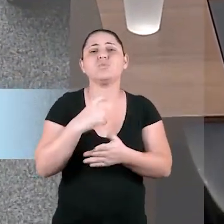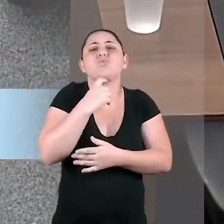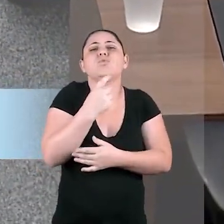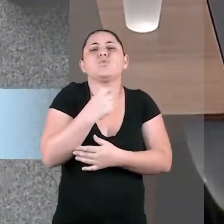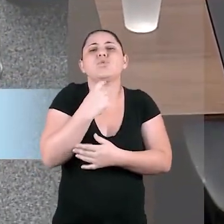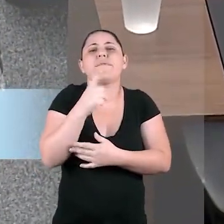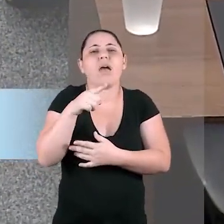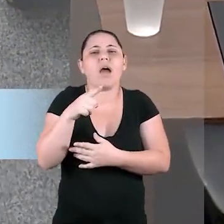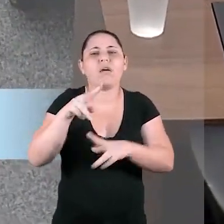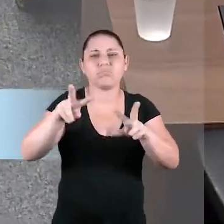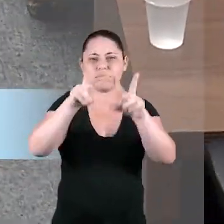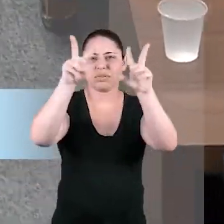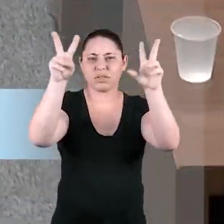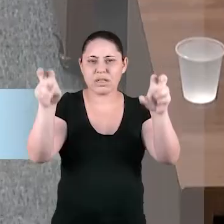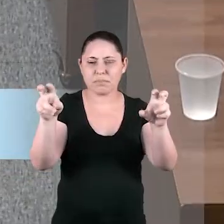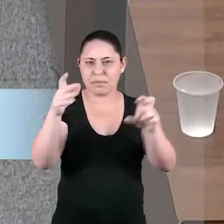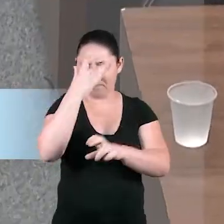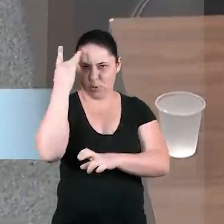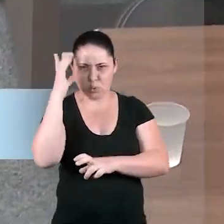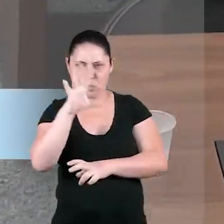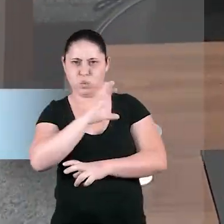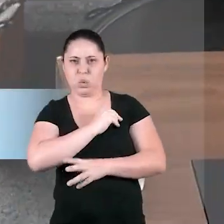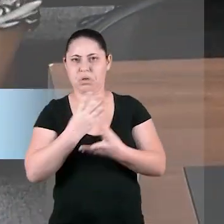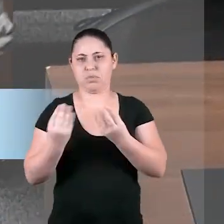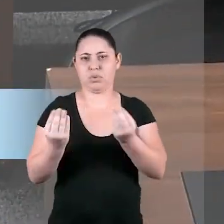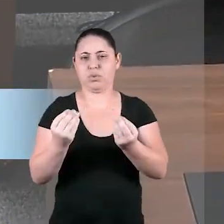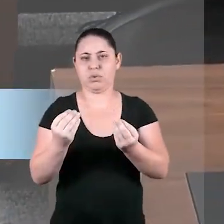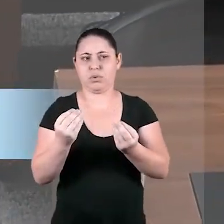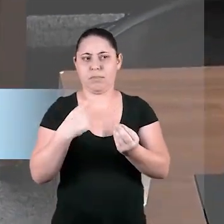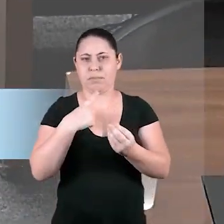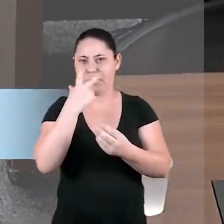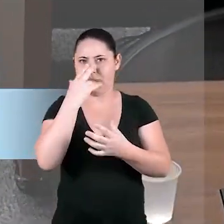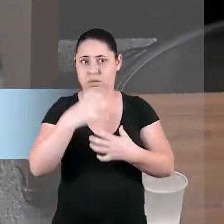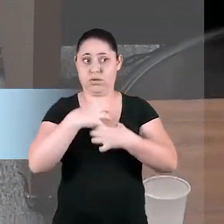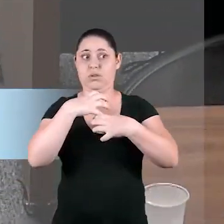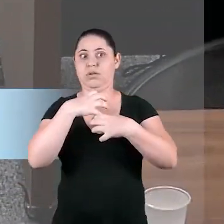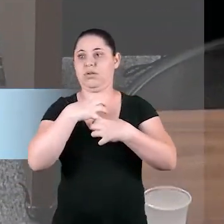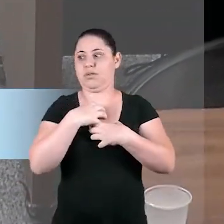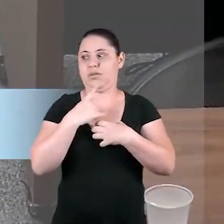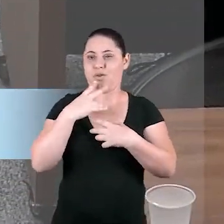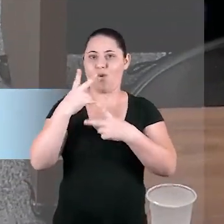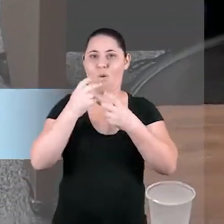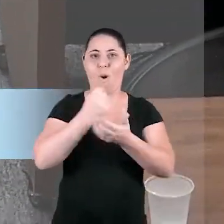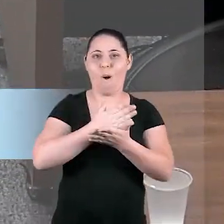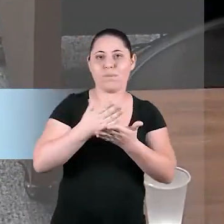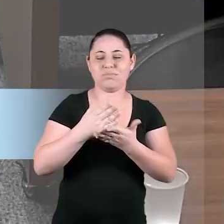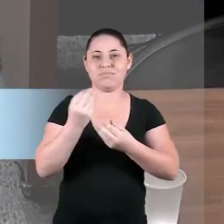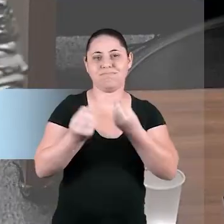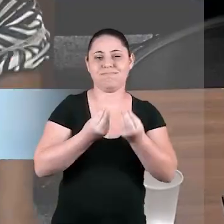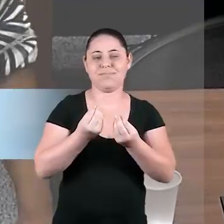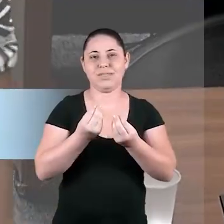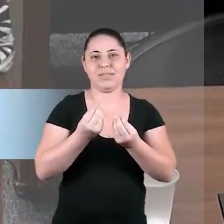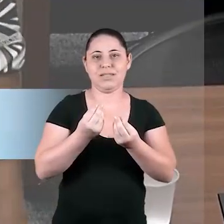perguntas, dúvidas. Não é um tema que as pessoas gostam muito. Eu meio que assusto no início, né, Silas? Quando eu começo, o Luiz